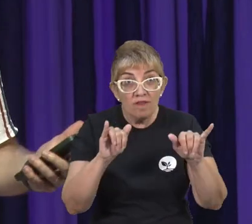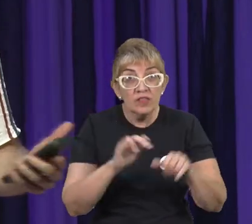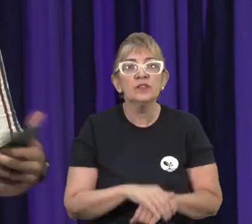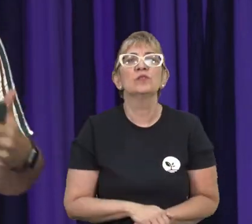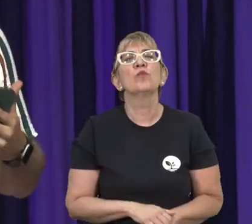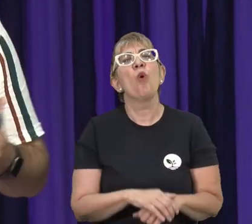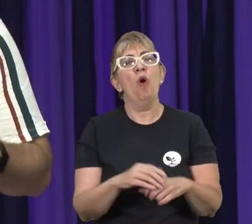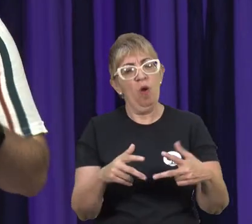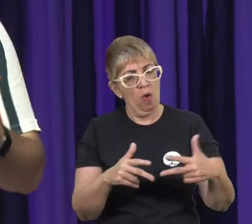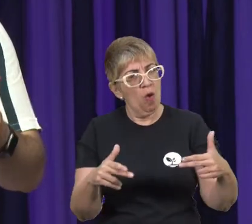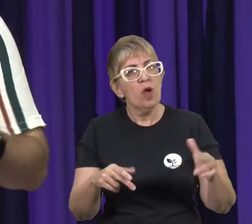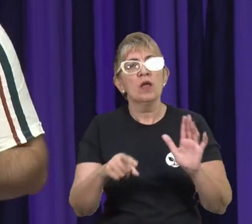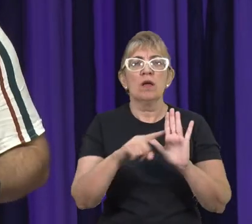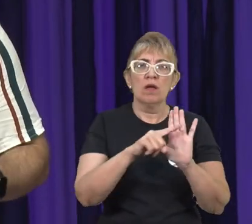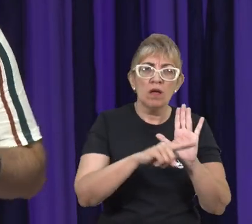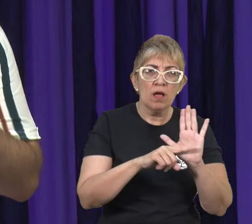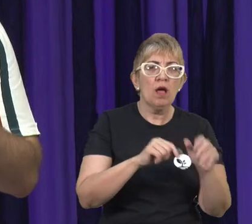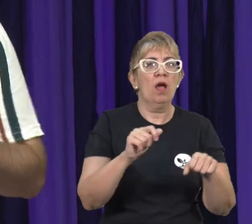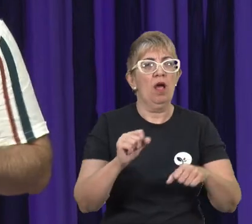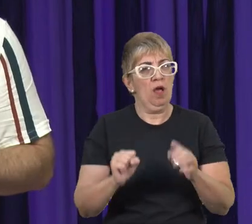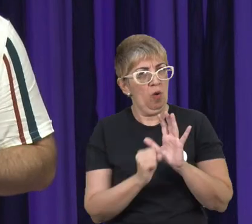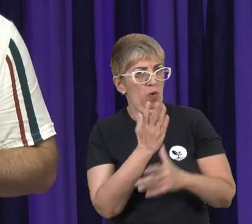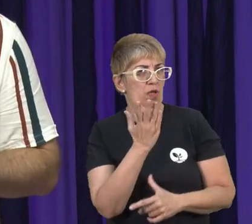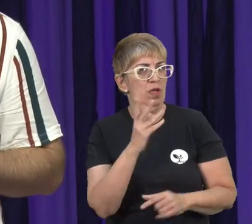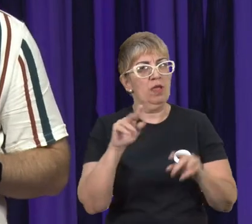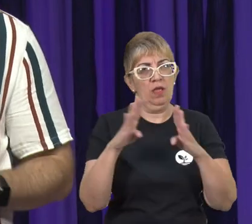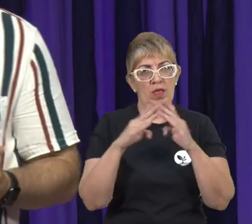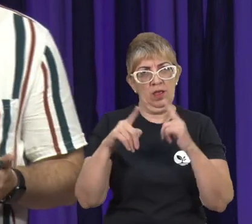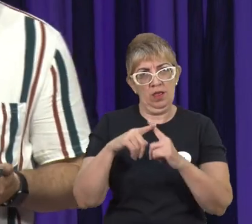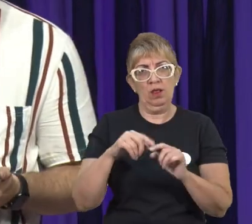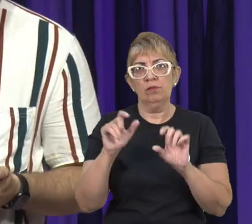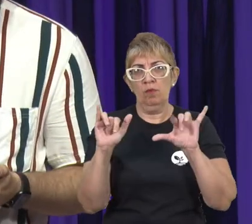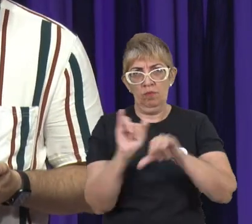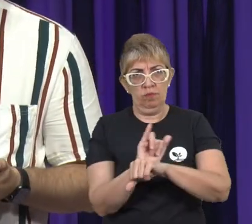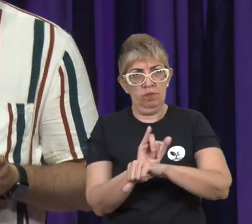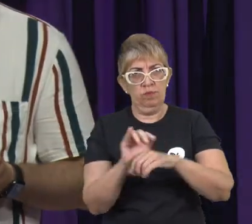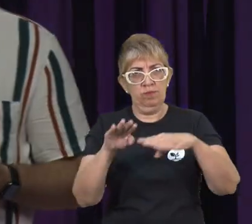atividades da igreja e seus ministérios. Eu peço sua atenção às telas nesse momento.